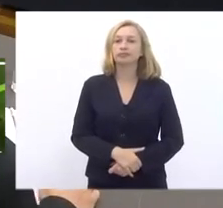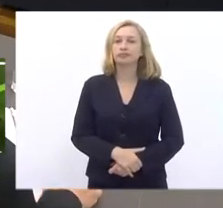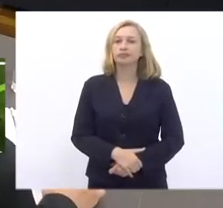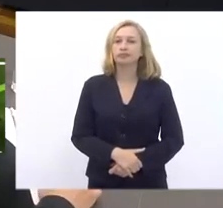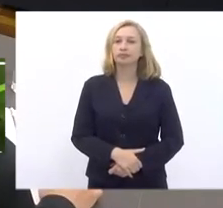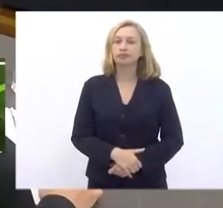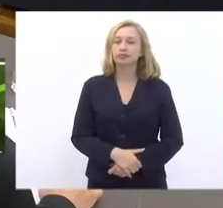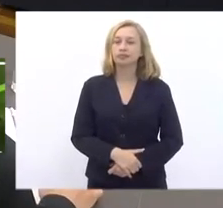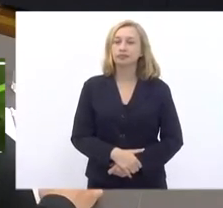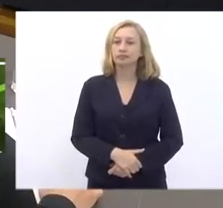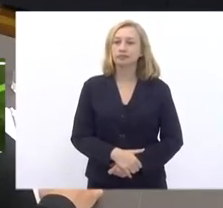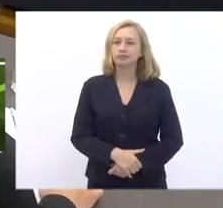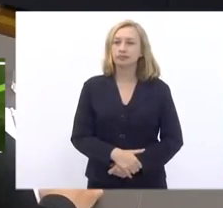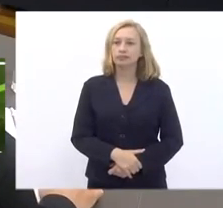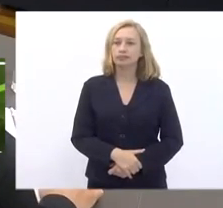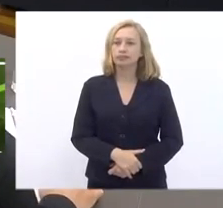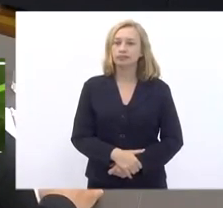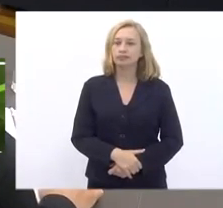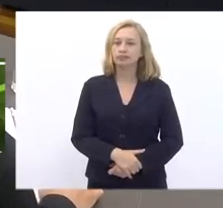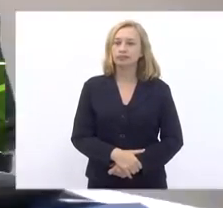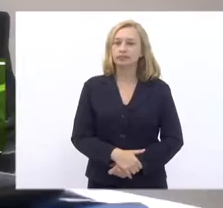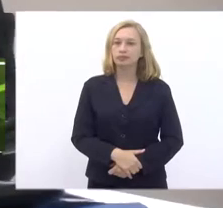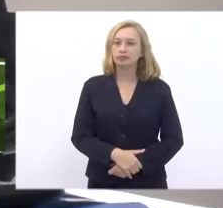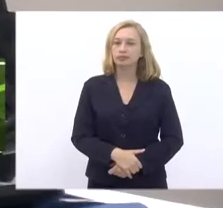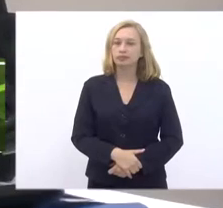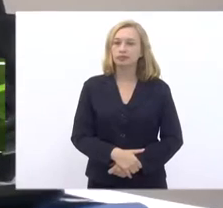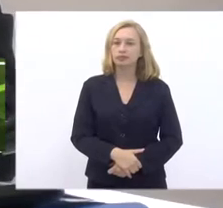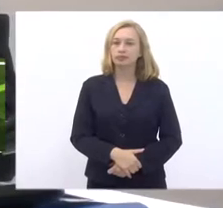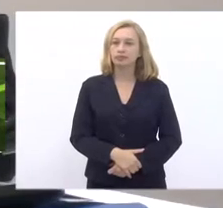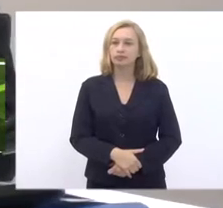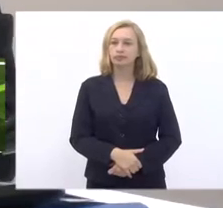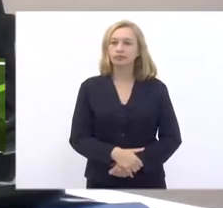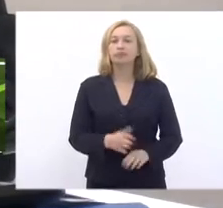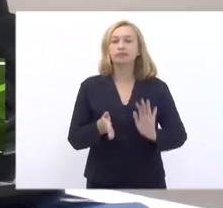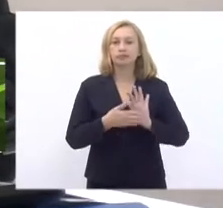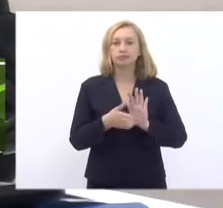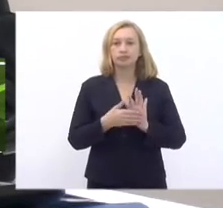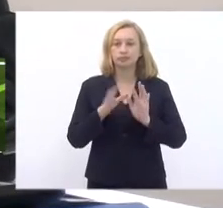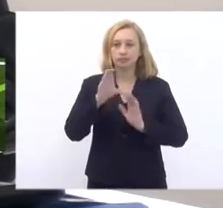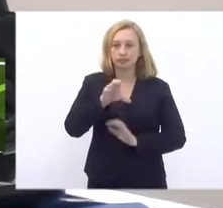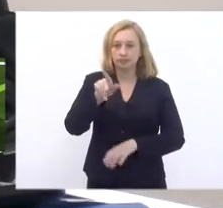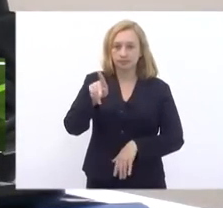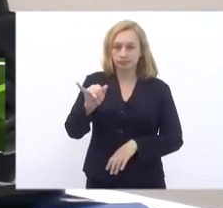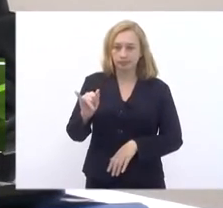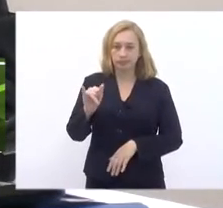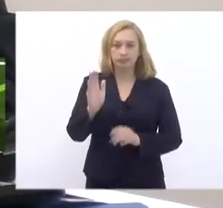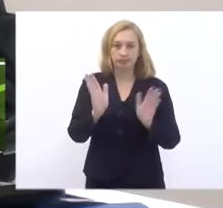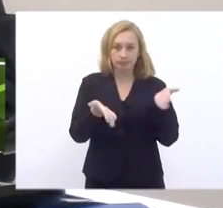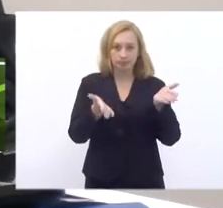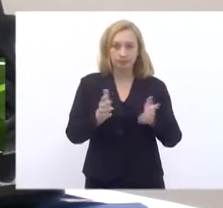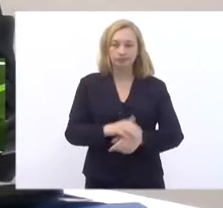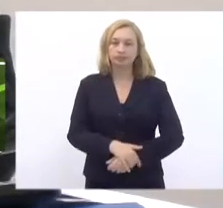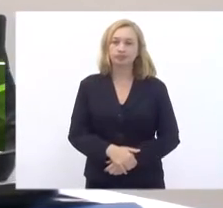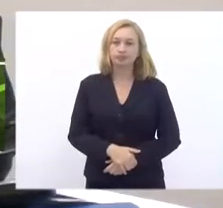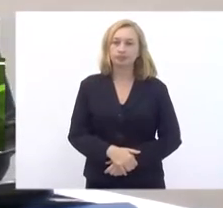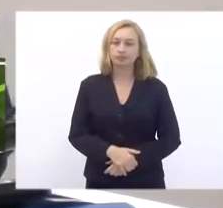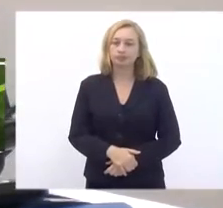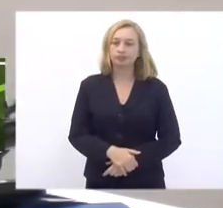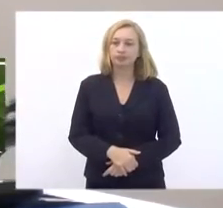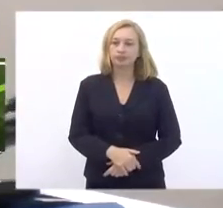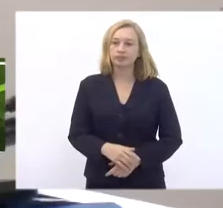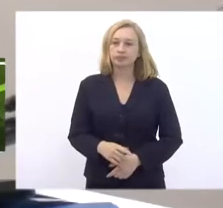acho que o propósito desta sessão de hoje da CPI é se